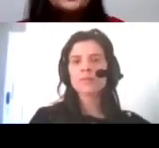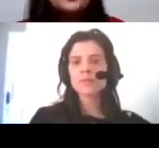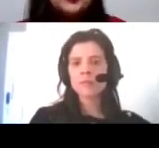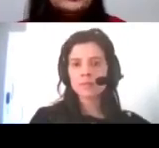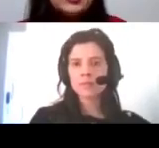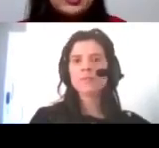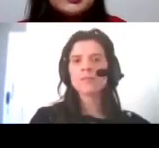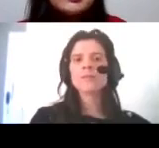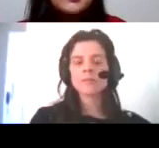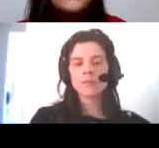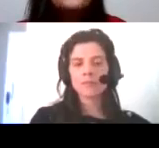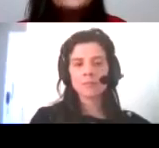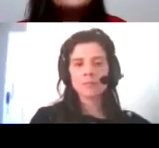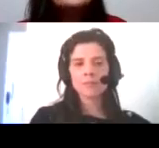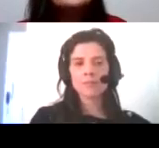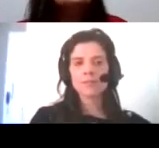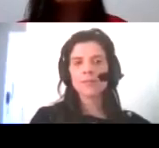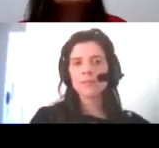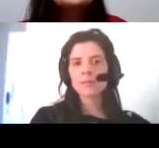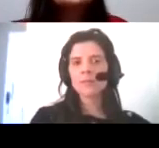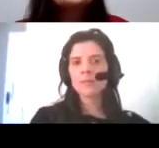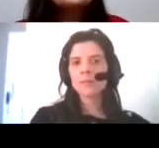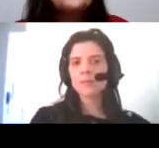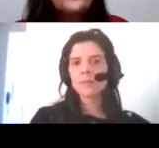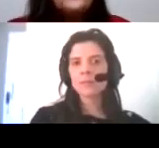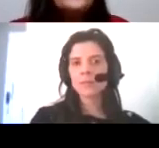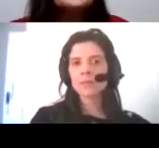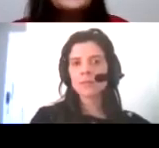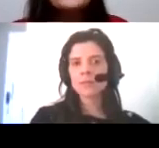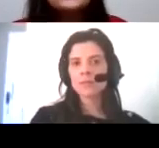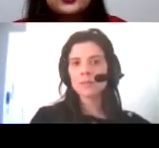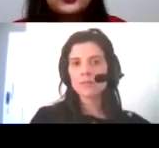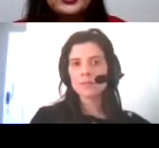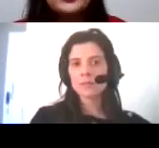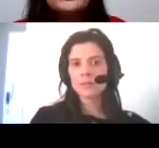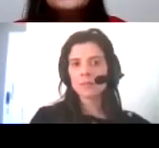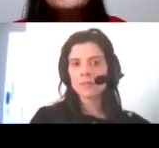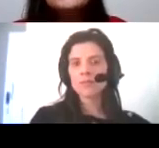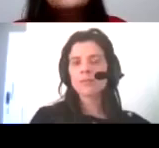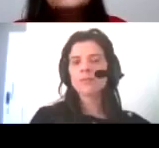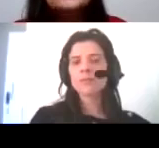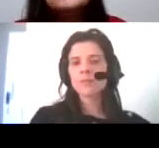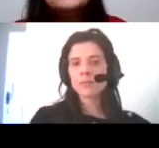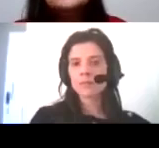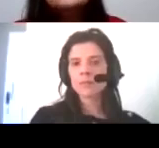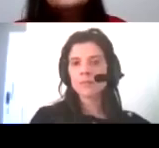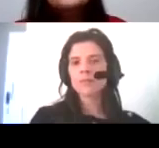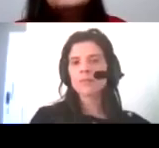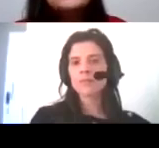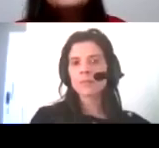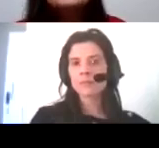sempre muito bom tê-las. Então, que vocês sejam sempre como um elástico, né? Que você